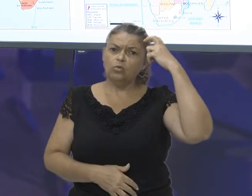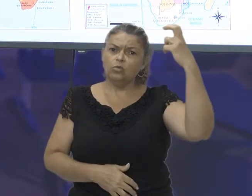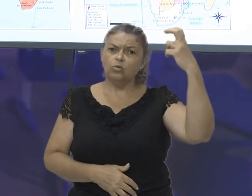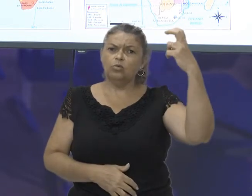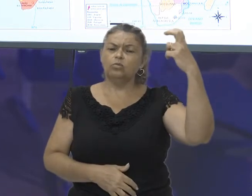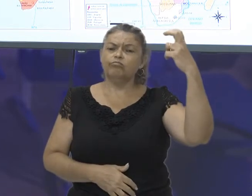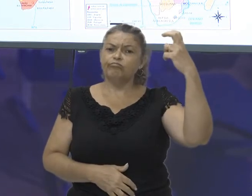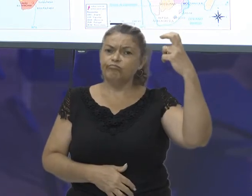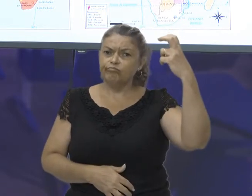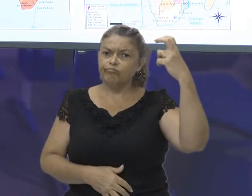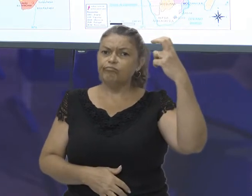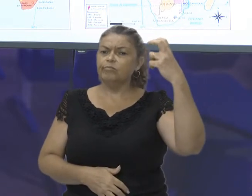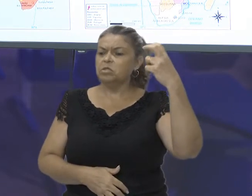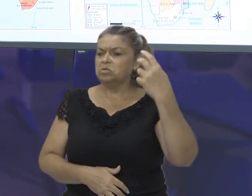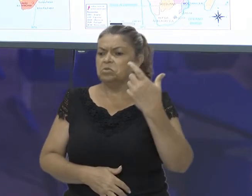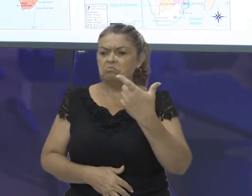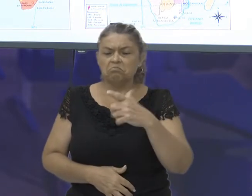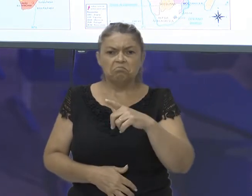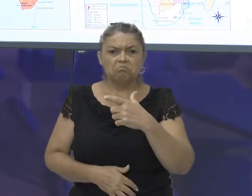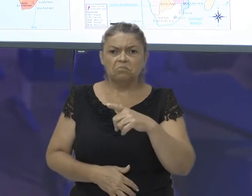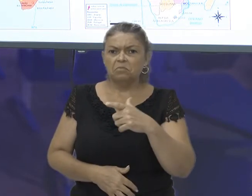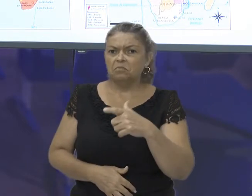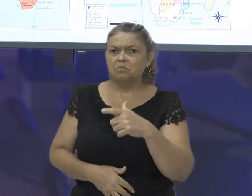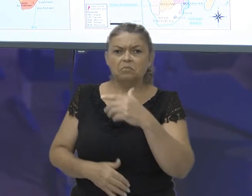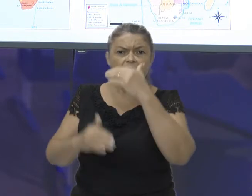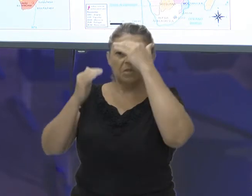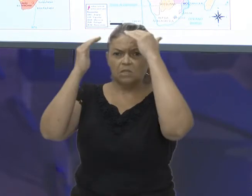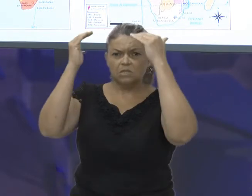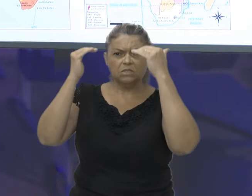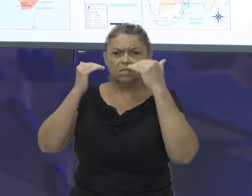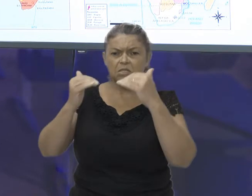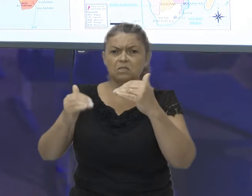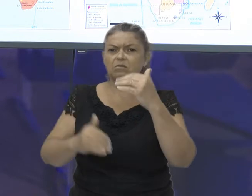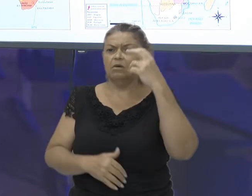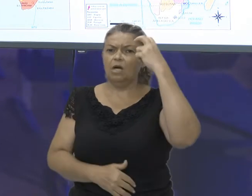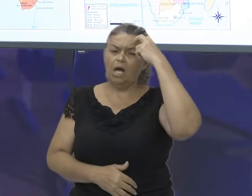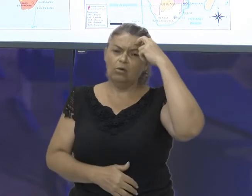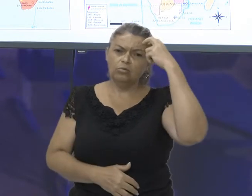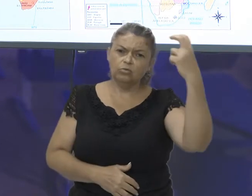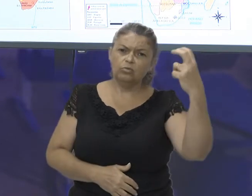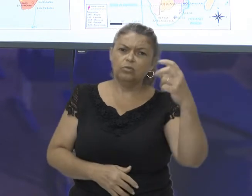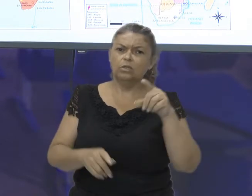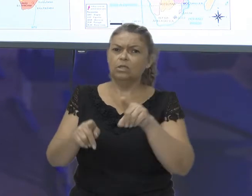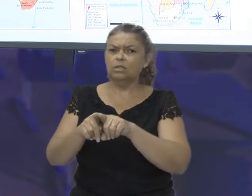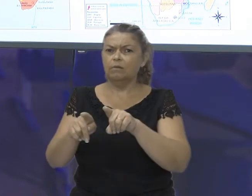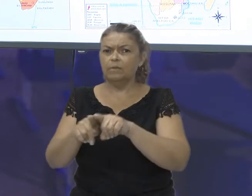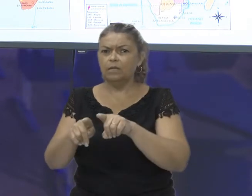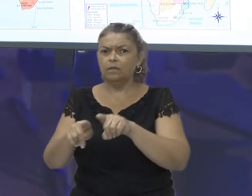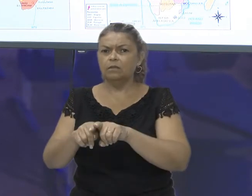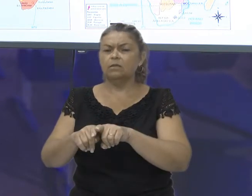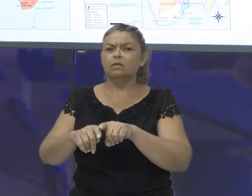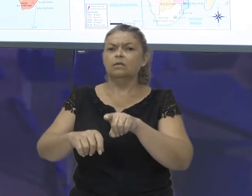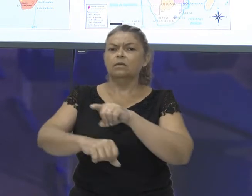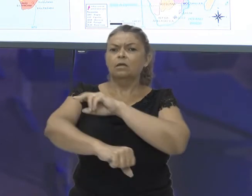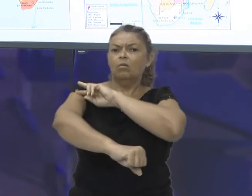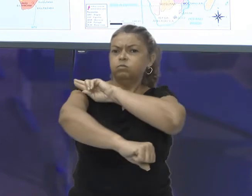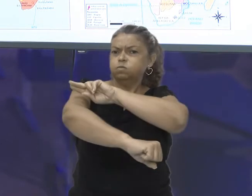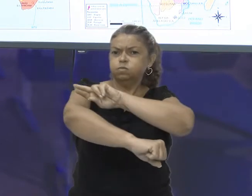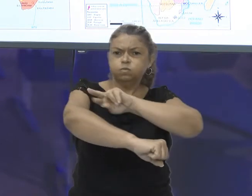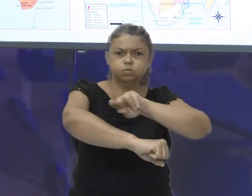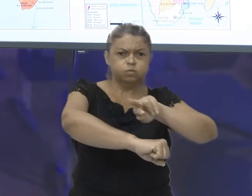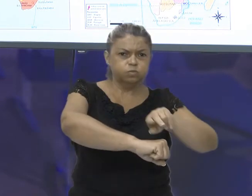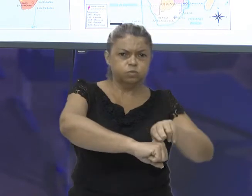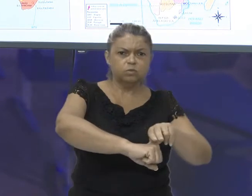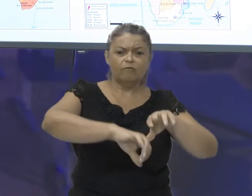foram desrespeitadas, referente à cultura, à etnia. Os territórios